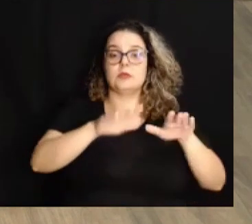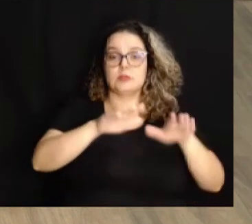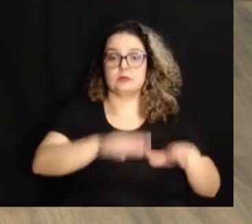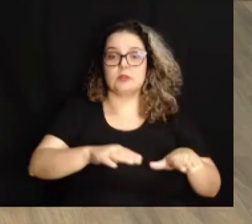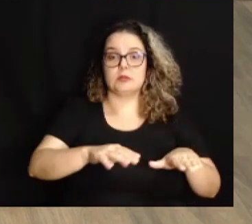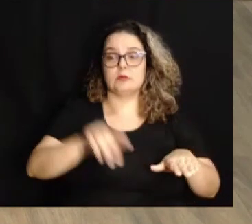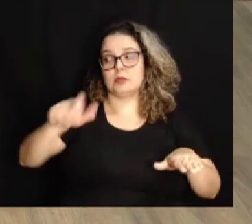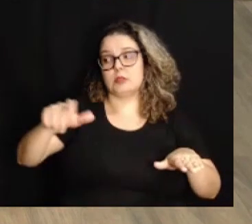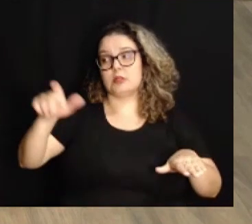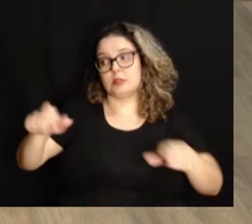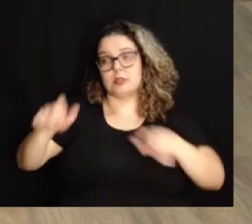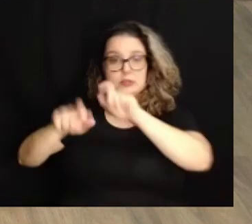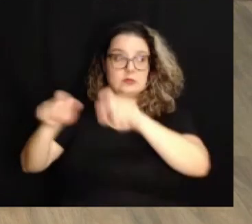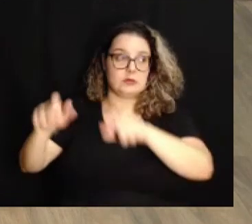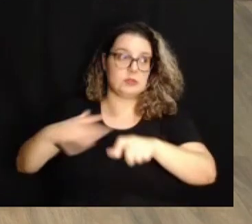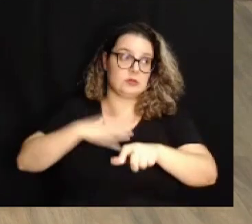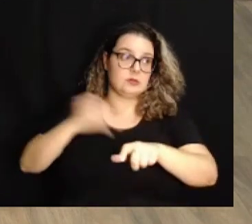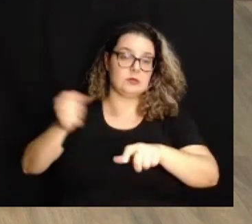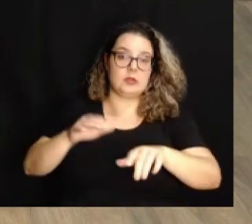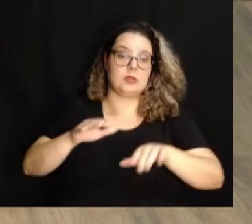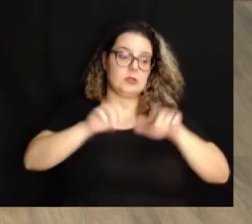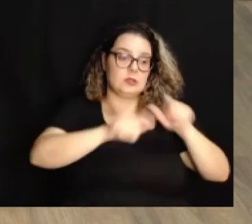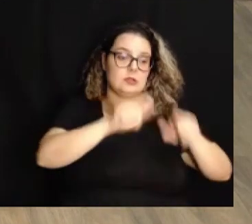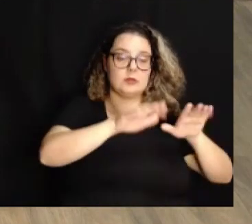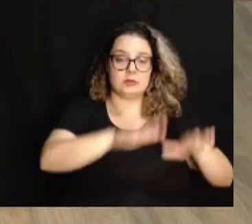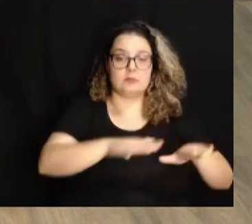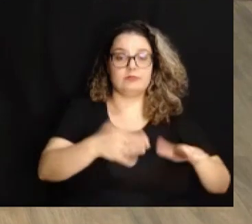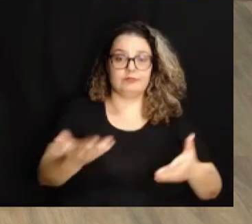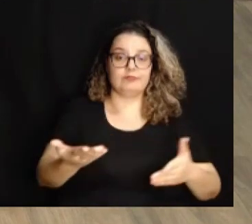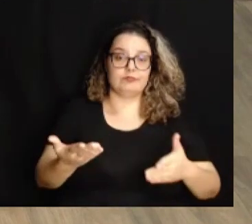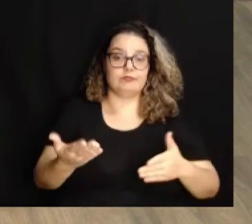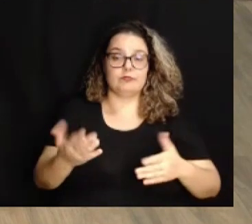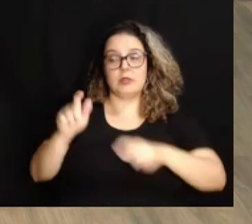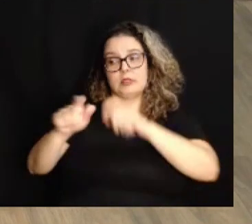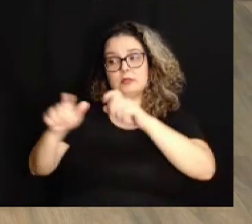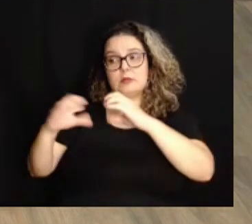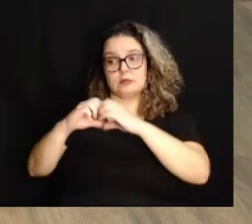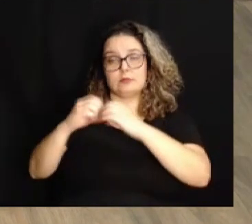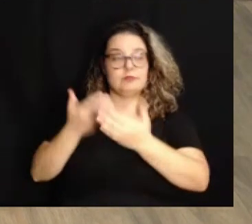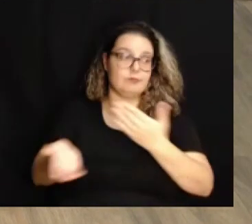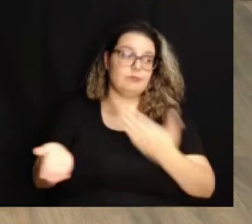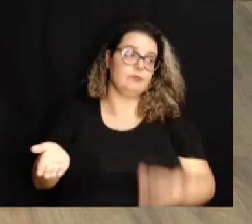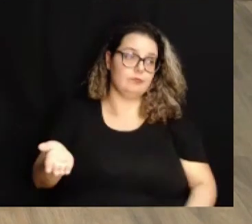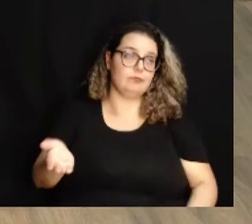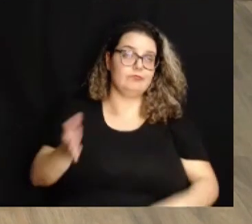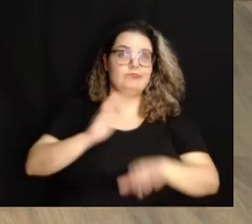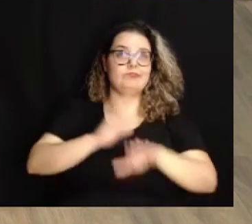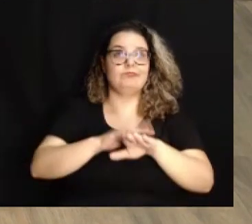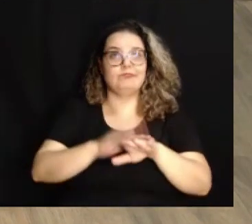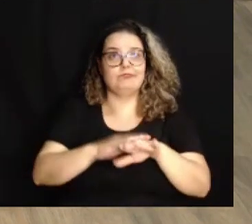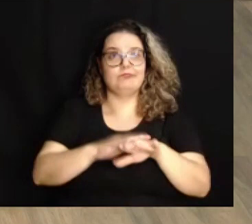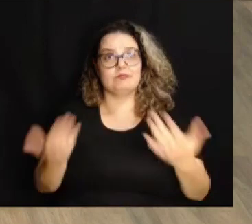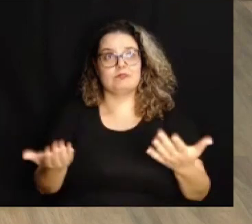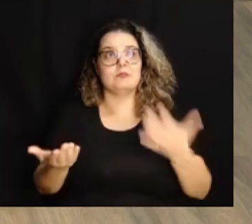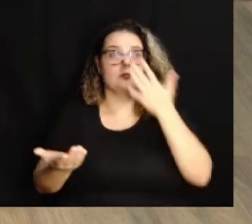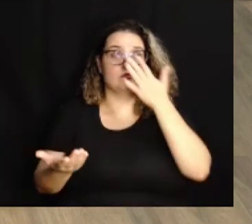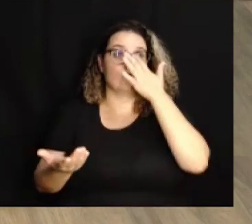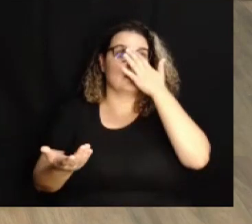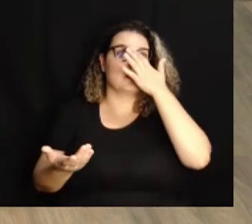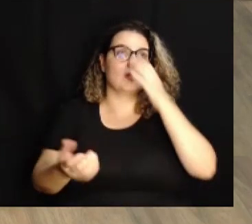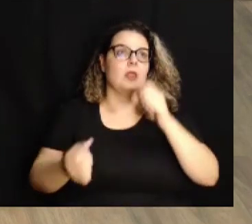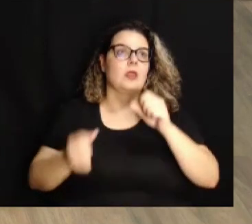seus entes queridos por conta de uma ação que ela poderia ser